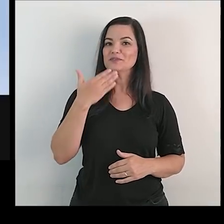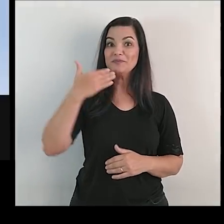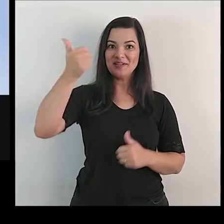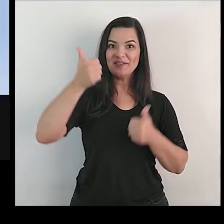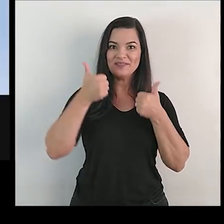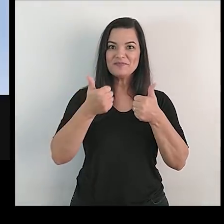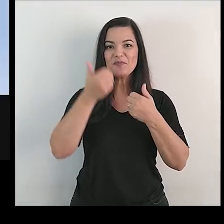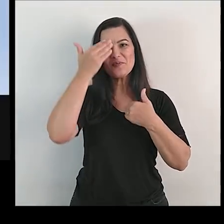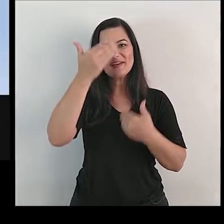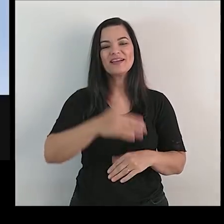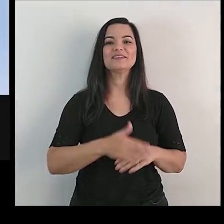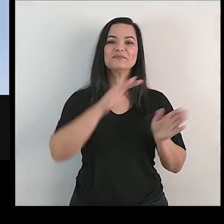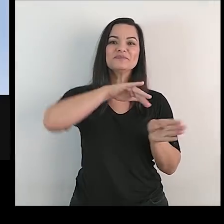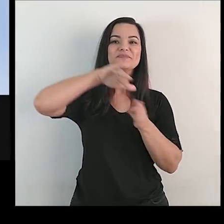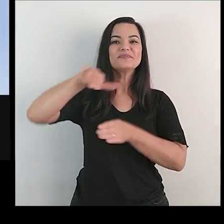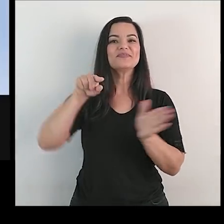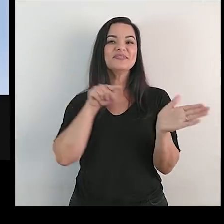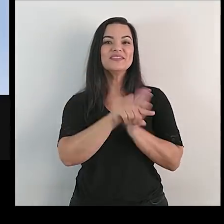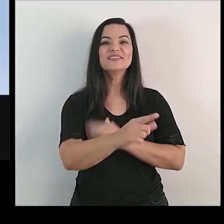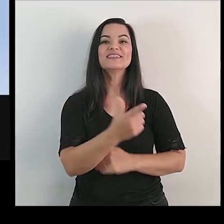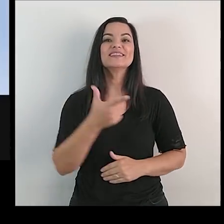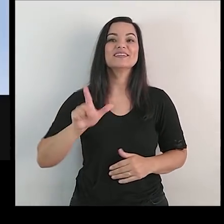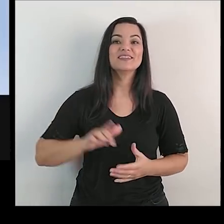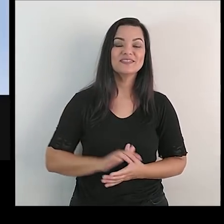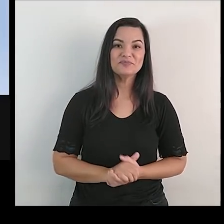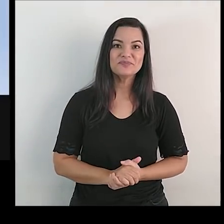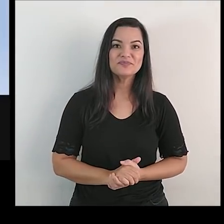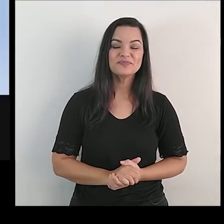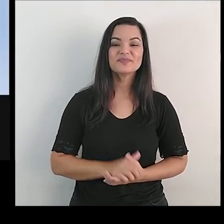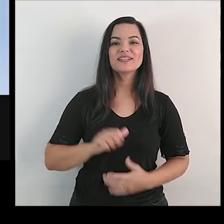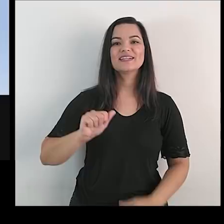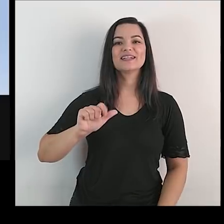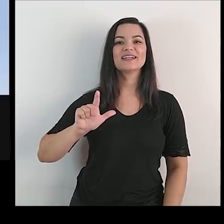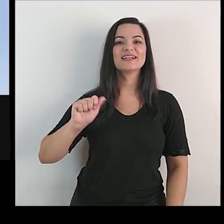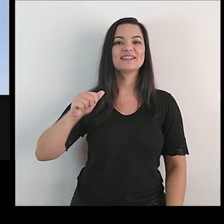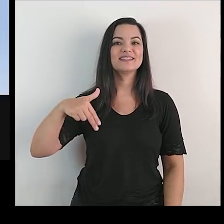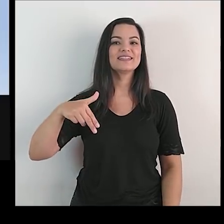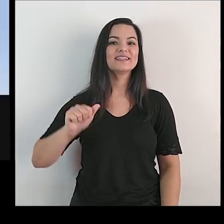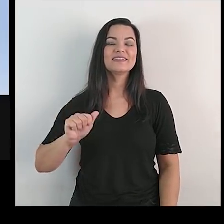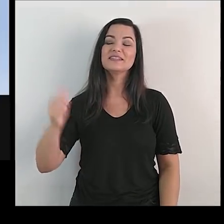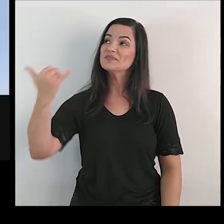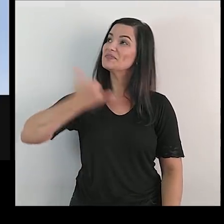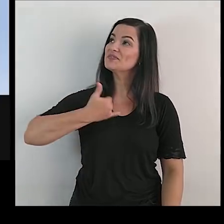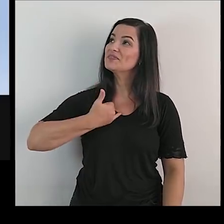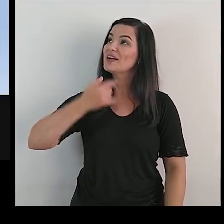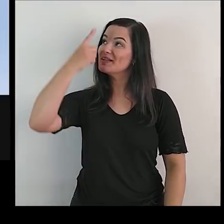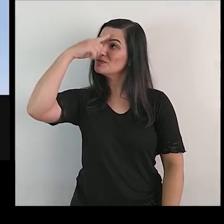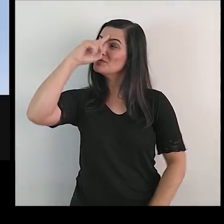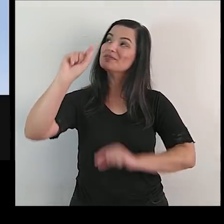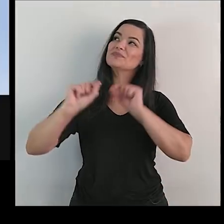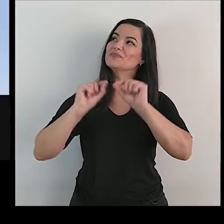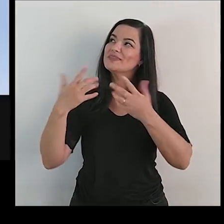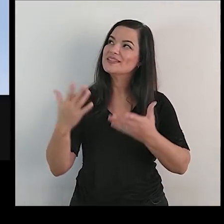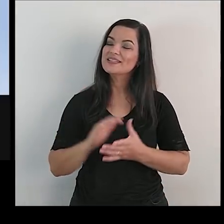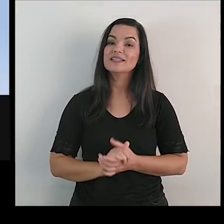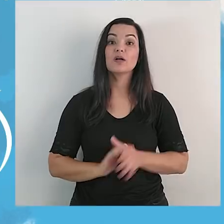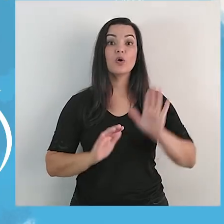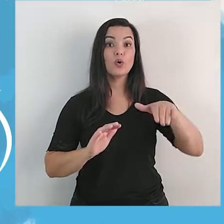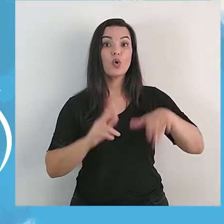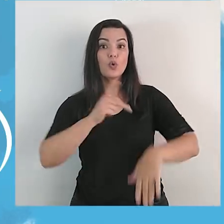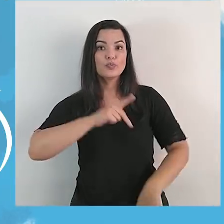pergunta. Vamos para a próxima? Próxima pergunta é a pergunta da Alana. Fala aí pra gente, Alana, qual que é a sua